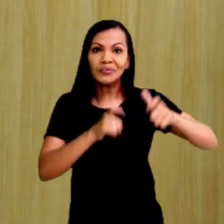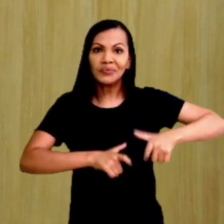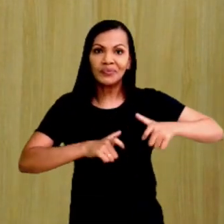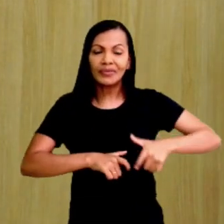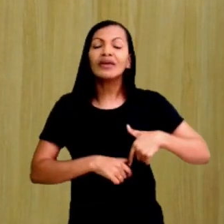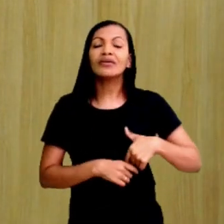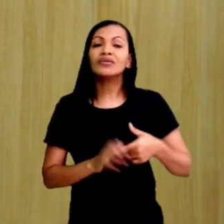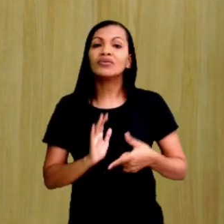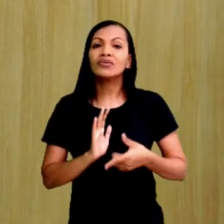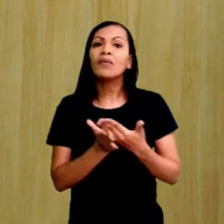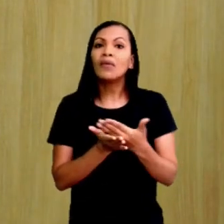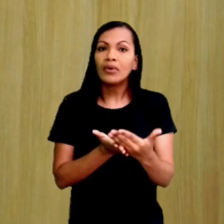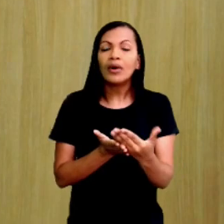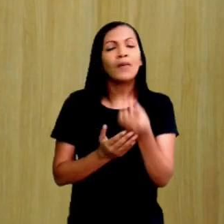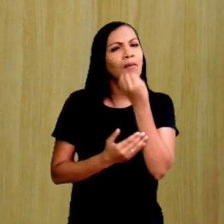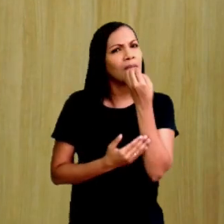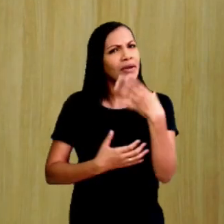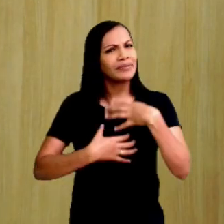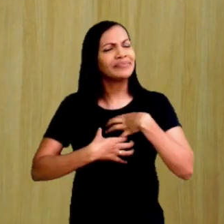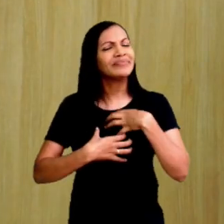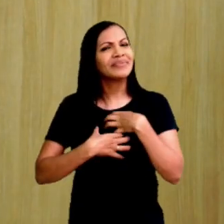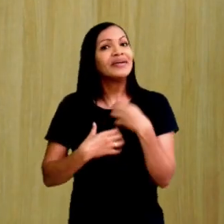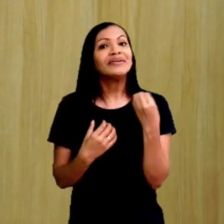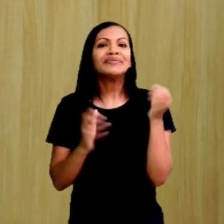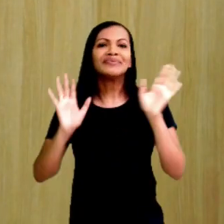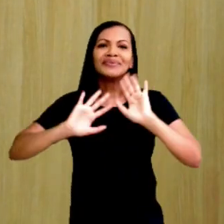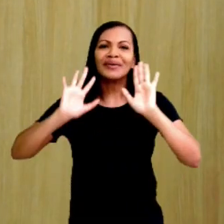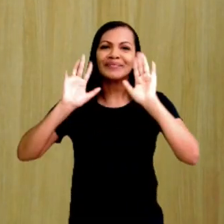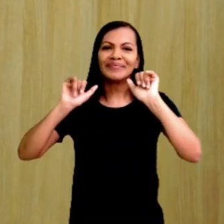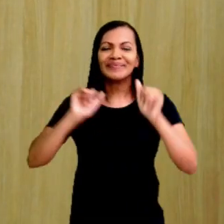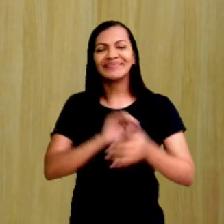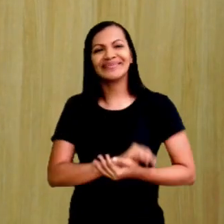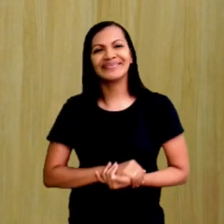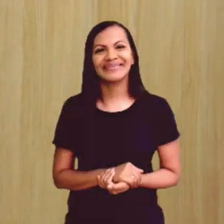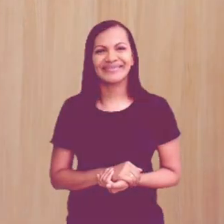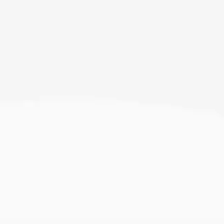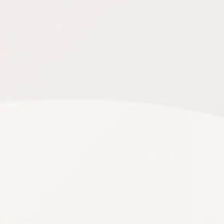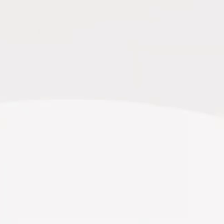do programa fiquem bem tchau tchau e até a